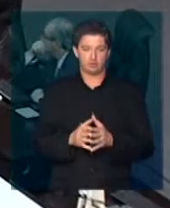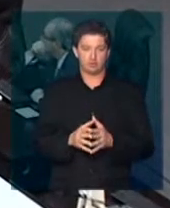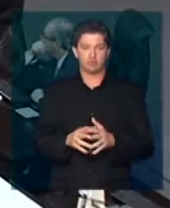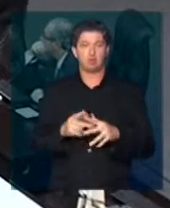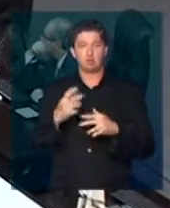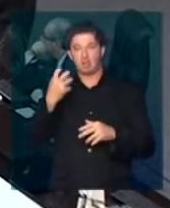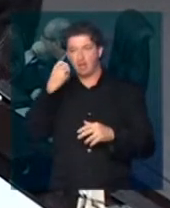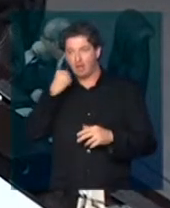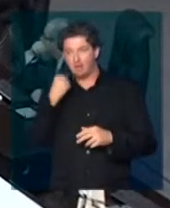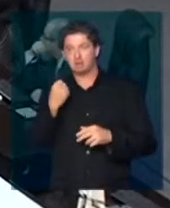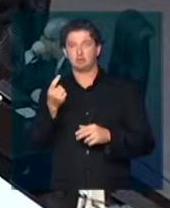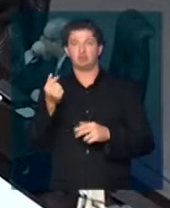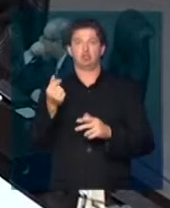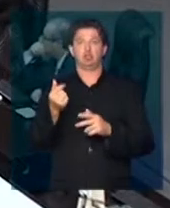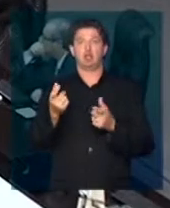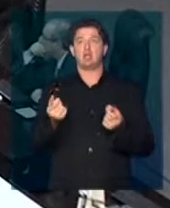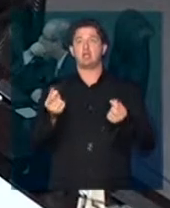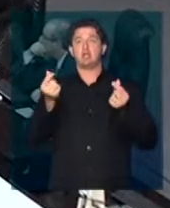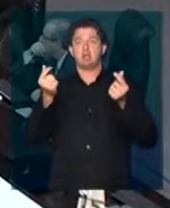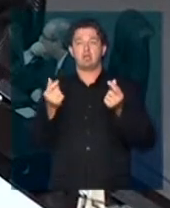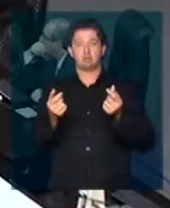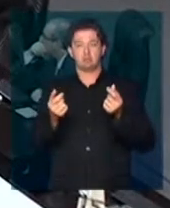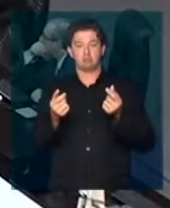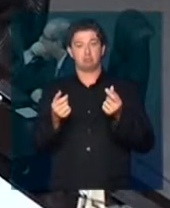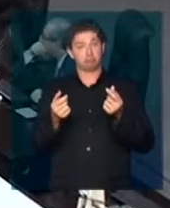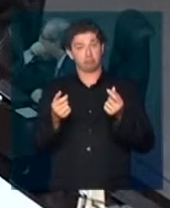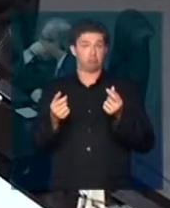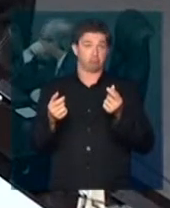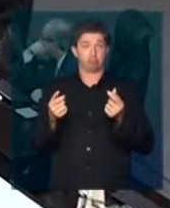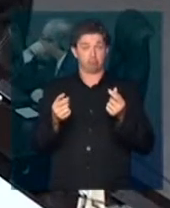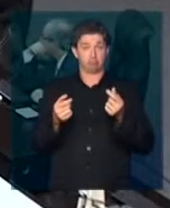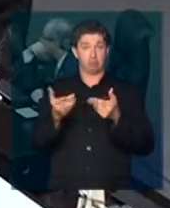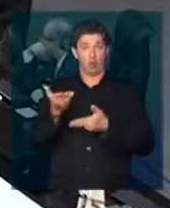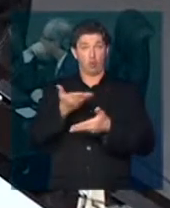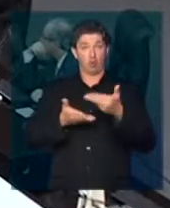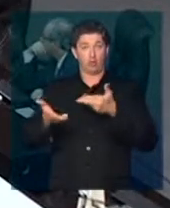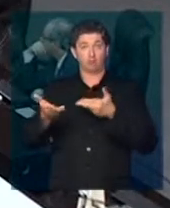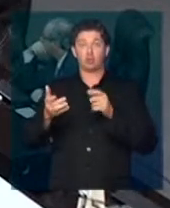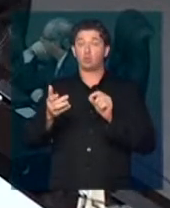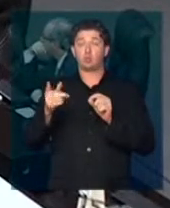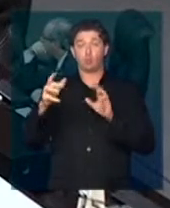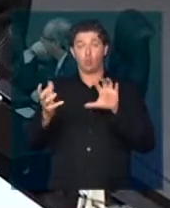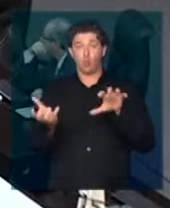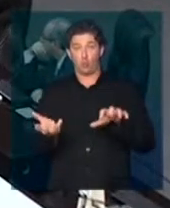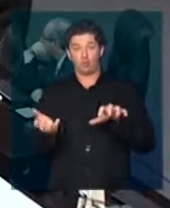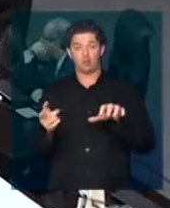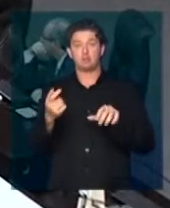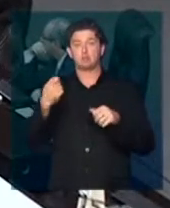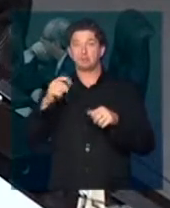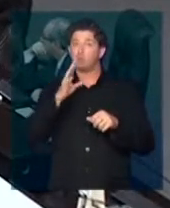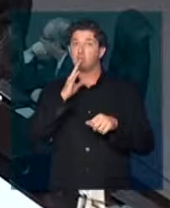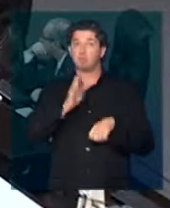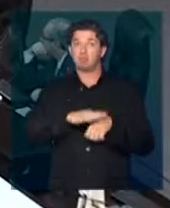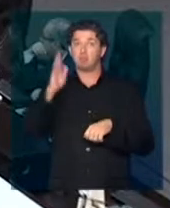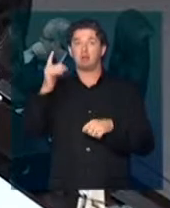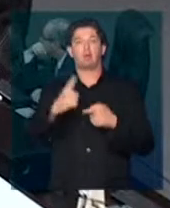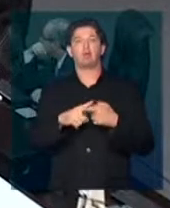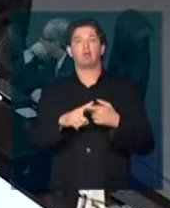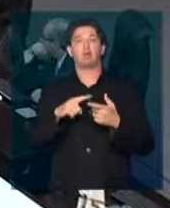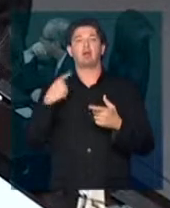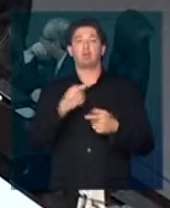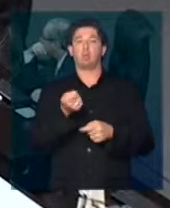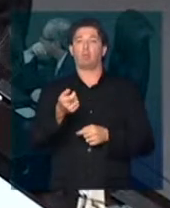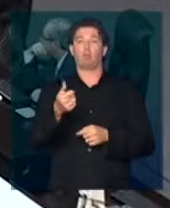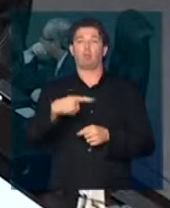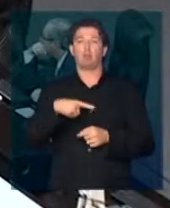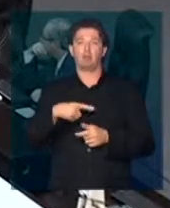de arrecadação, de riqueza. A contrapartida disso, o Congresso Nacional tem que conhecer mais, até porque somos